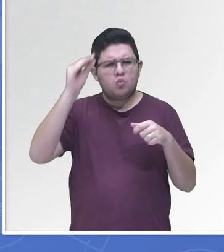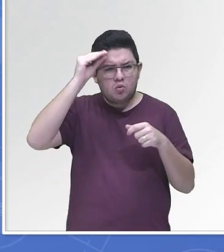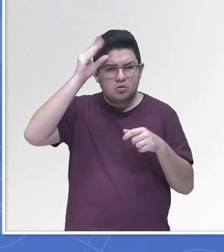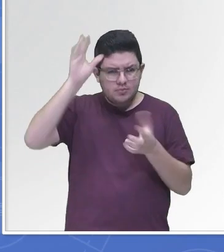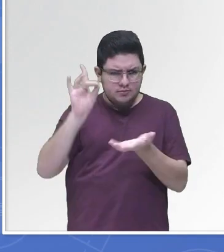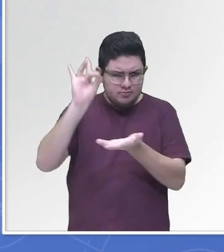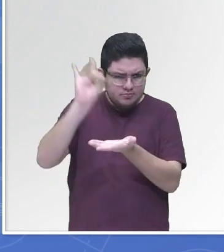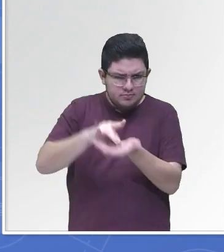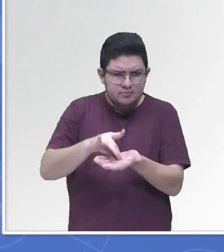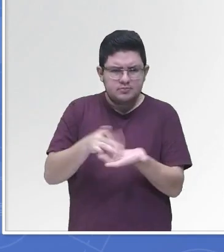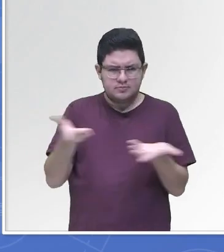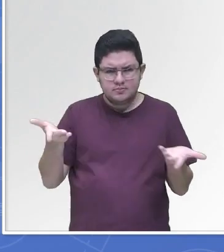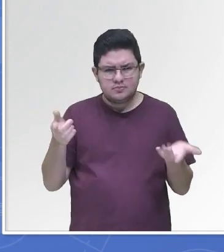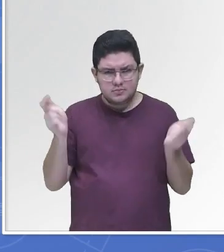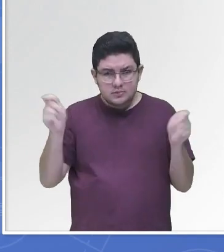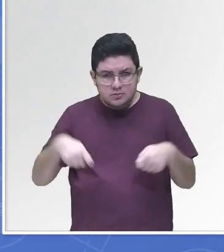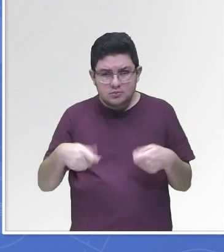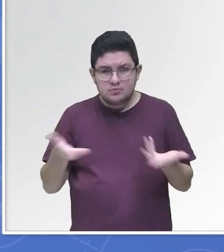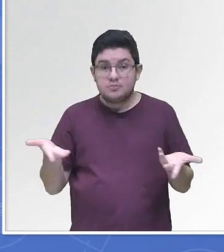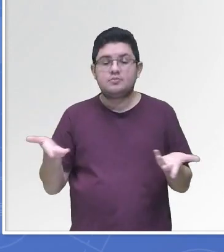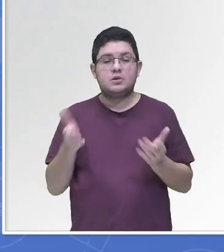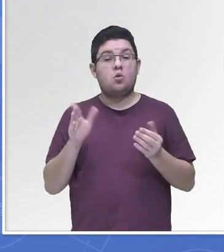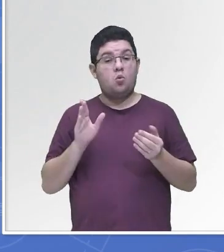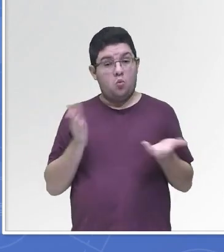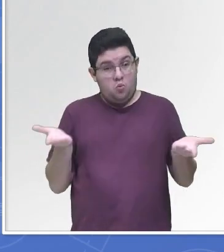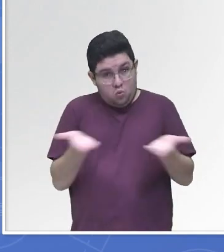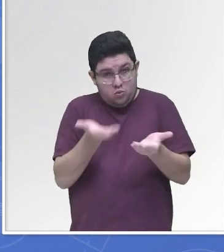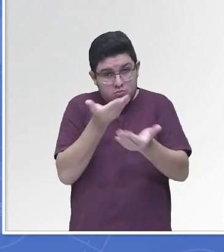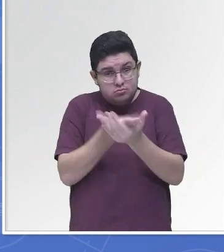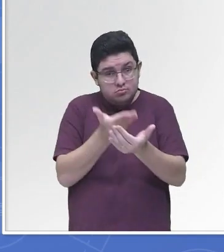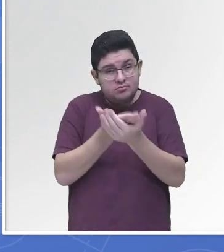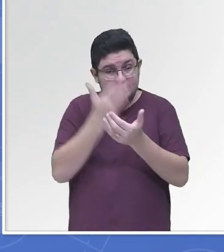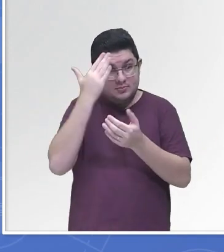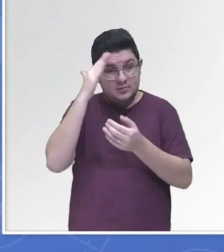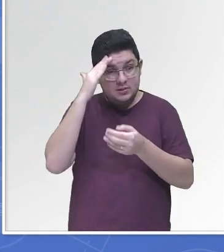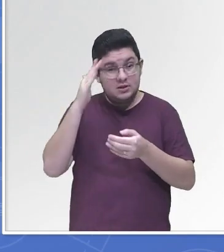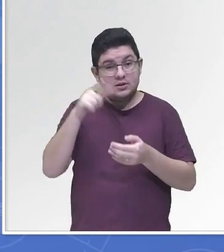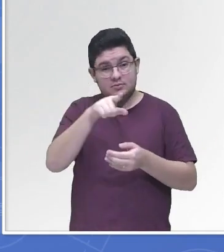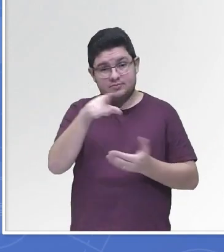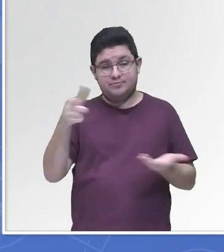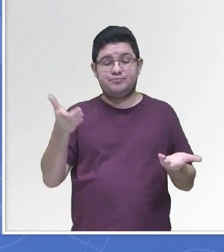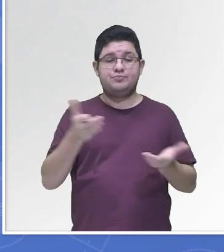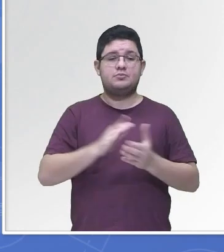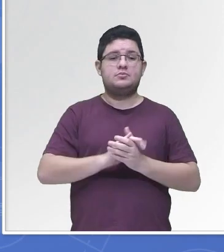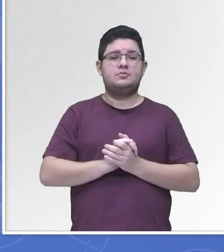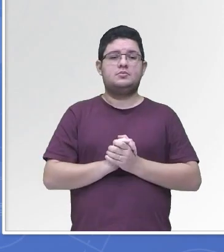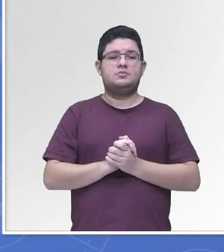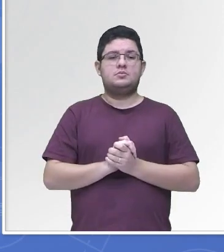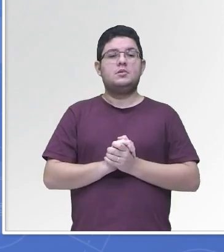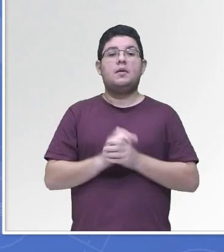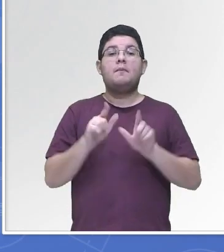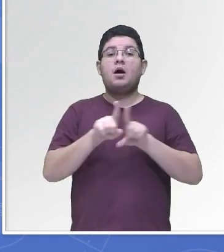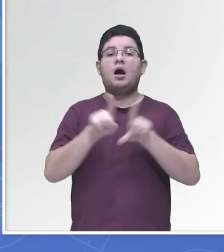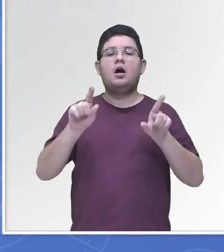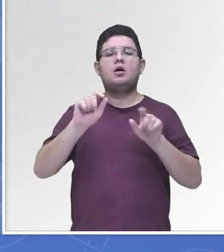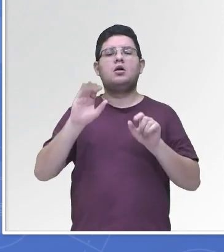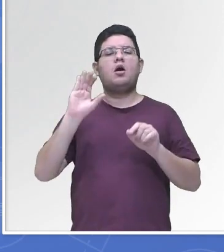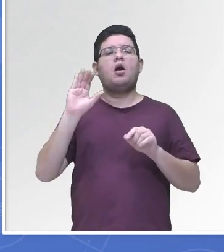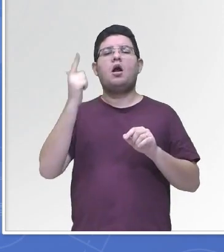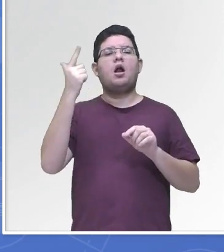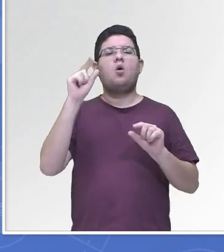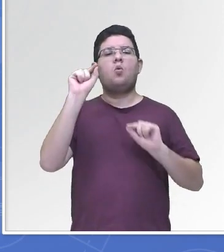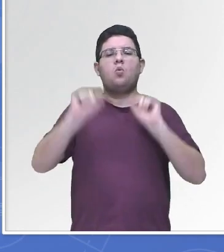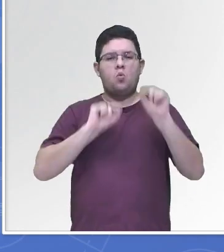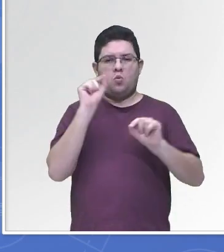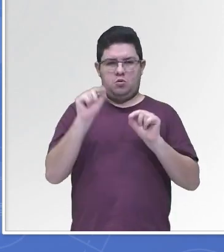isso a gente vai entender um pouquinho nessa nossa aula de hoje. Agora, lógico que nós vamos estar trabalhando na